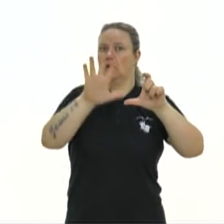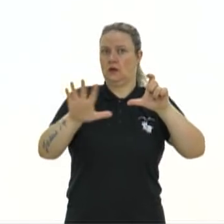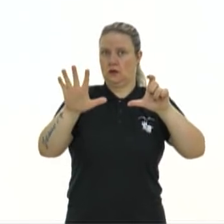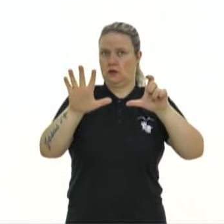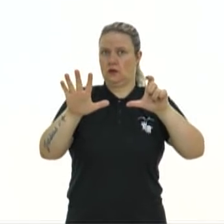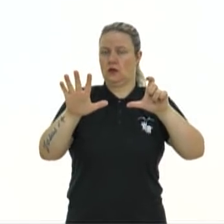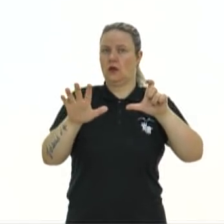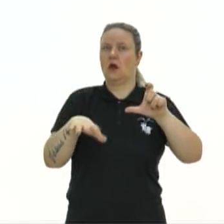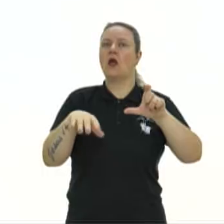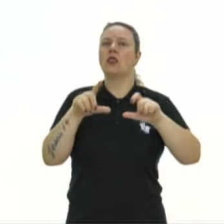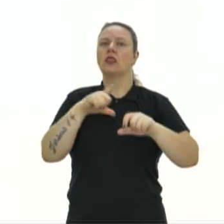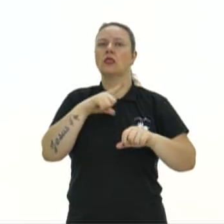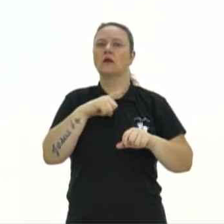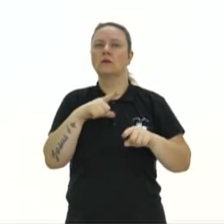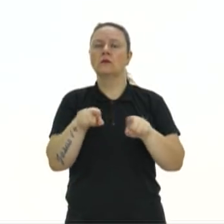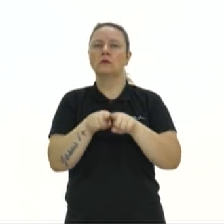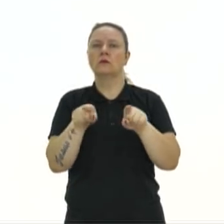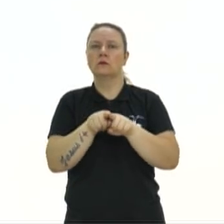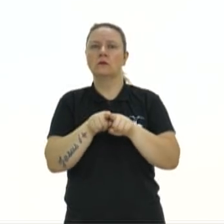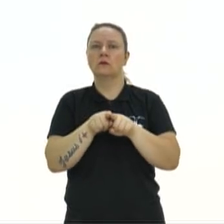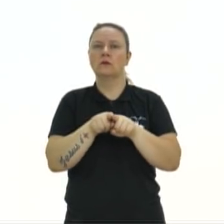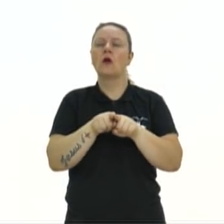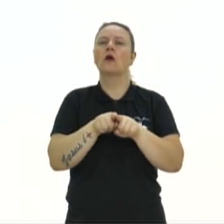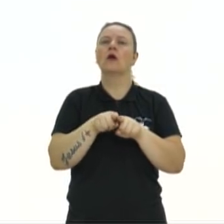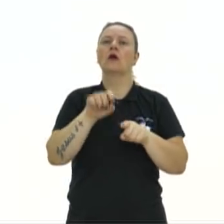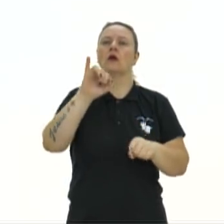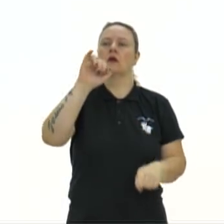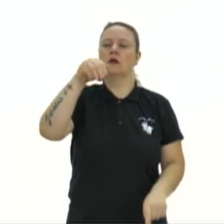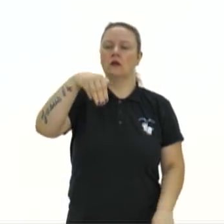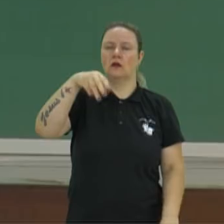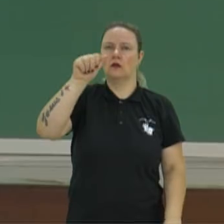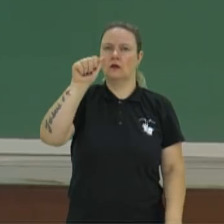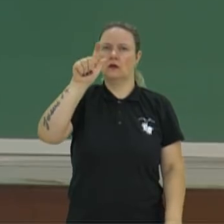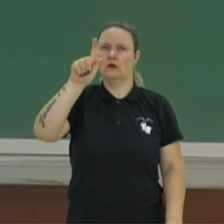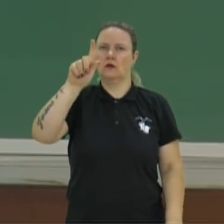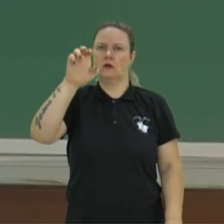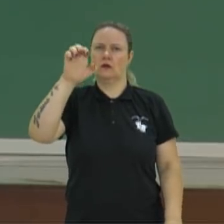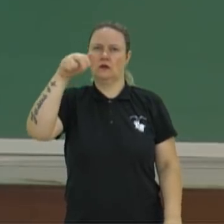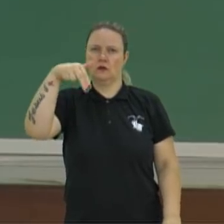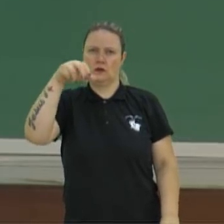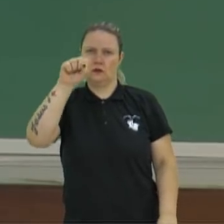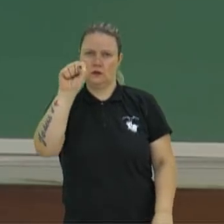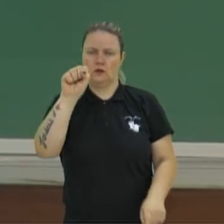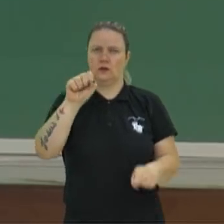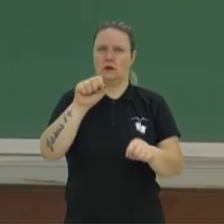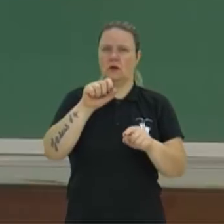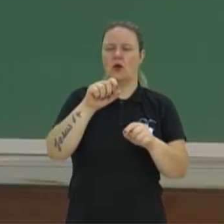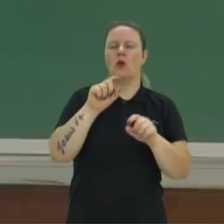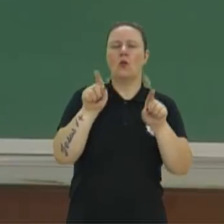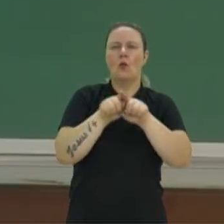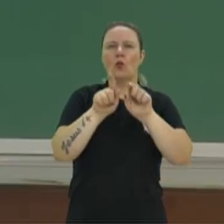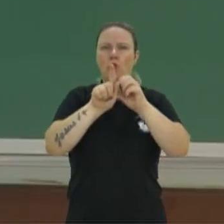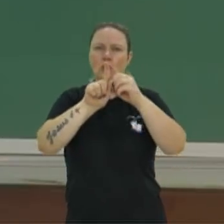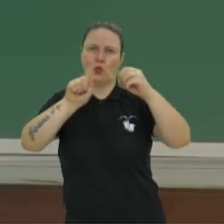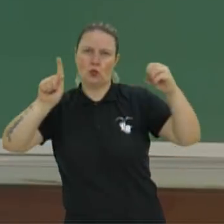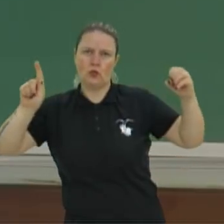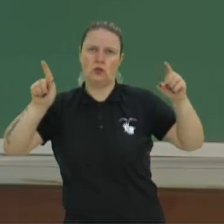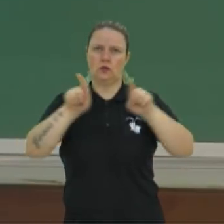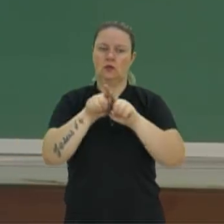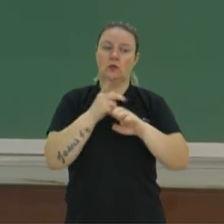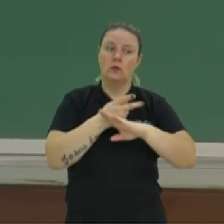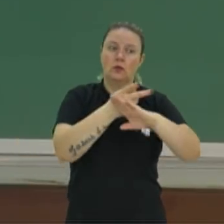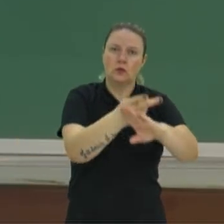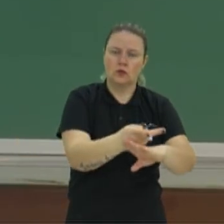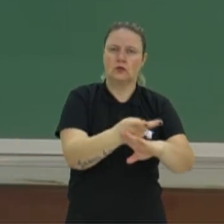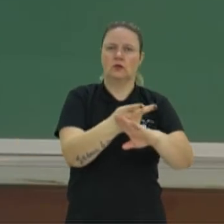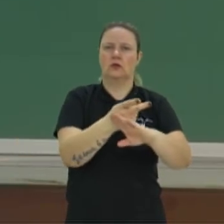imagens.google.com ou em outro buscador. Verifique em outros sites. Ela foi publicada, pode dar pistas. Se